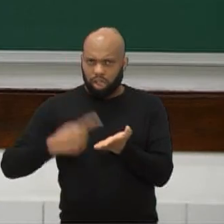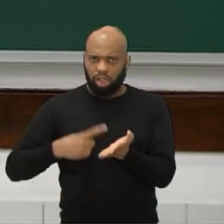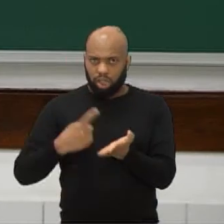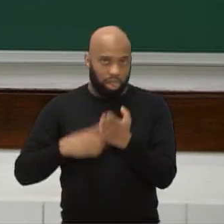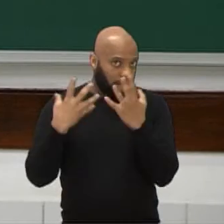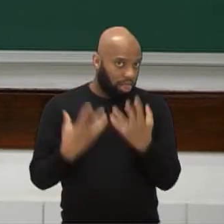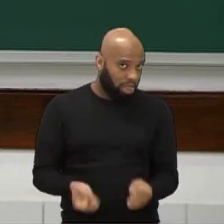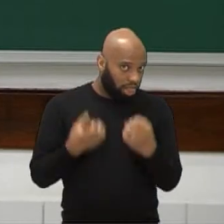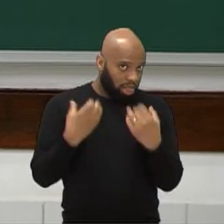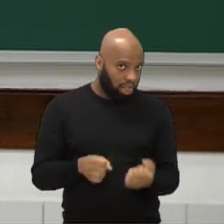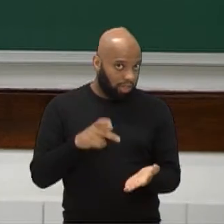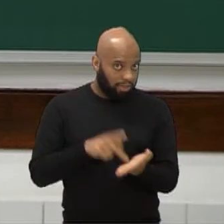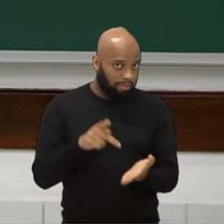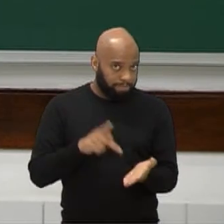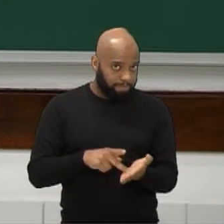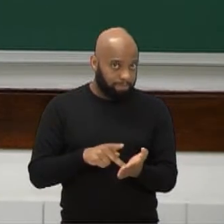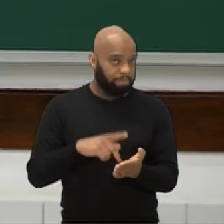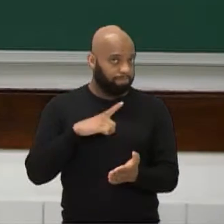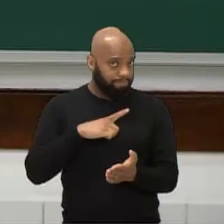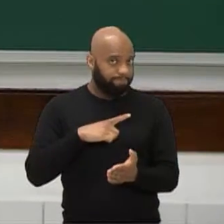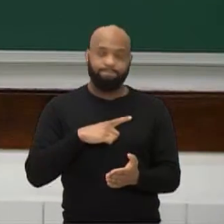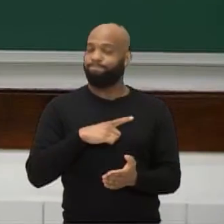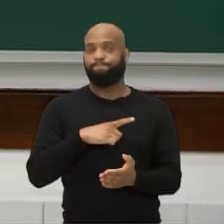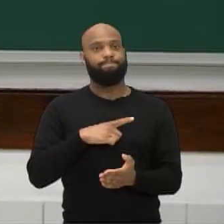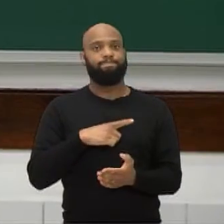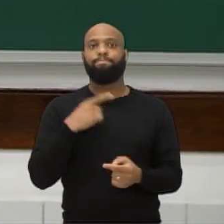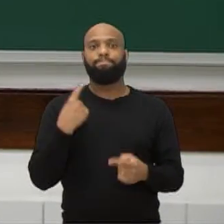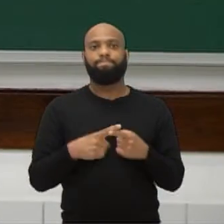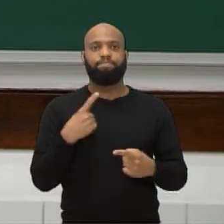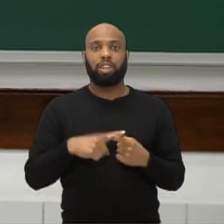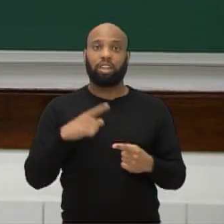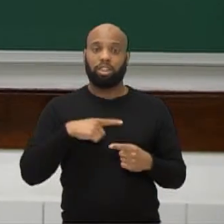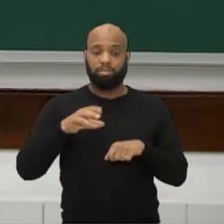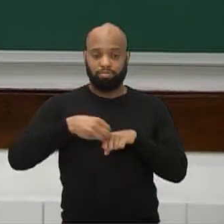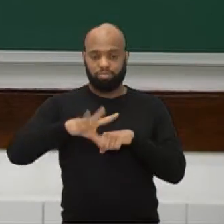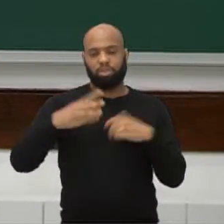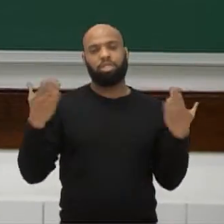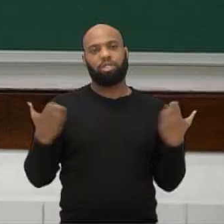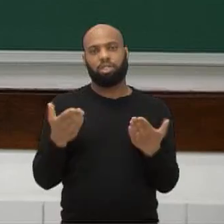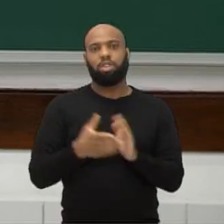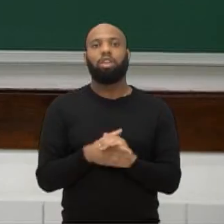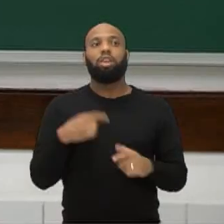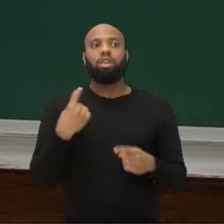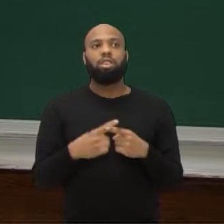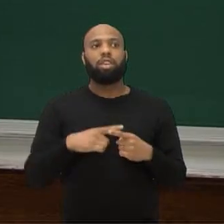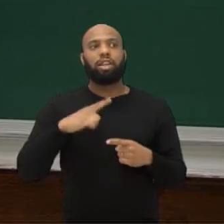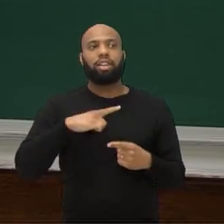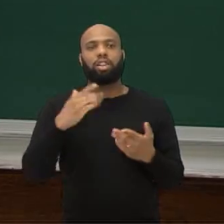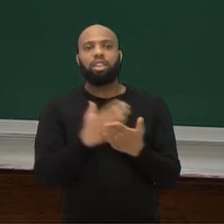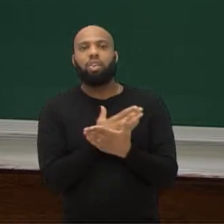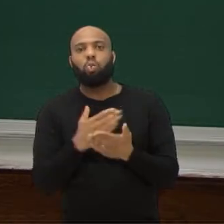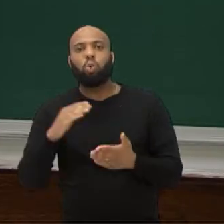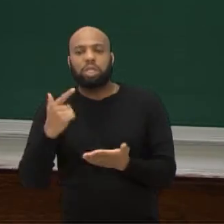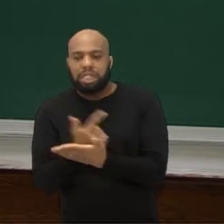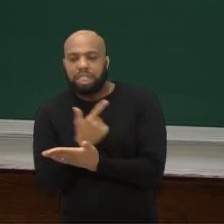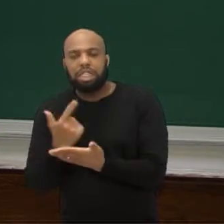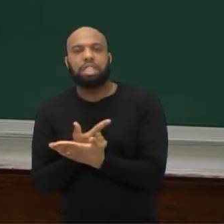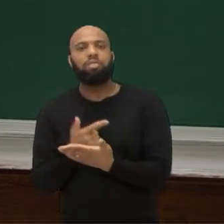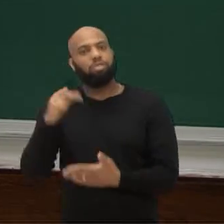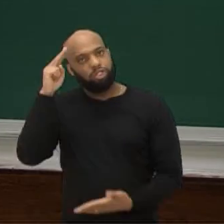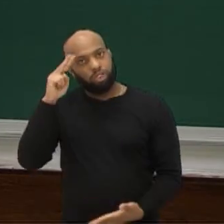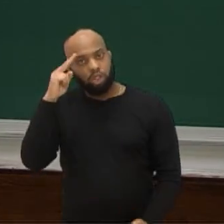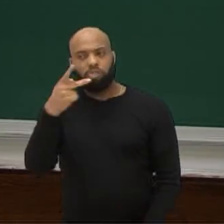tratado, de fato, foram cumpridas como deveriam. Então, essa é uma observação. Tá? Nós temos fontes históricas que